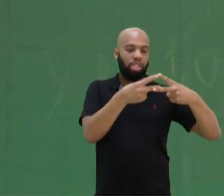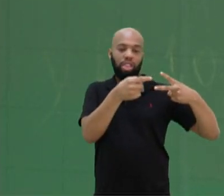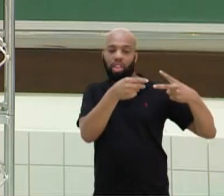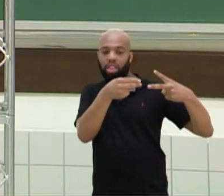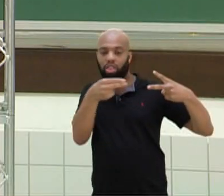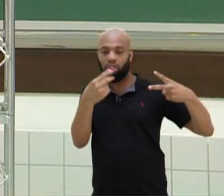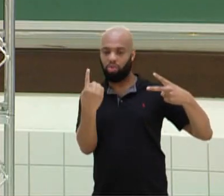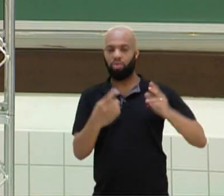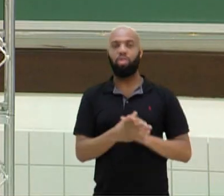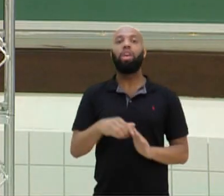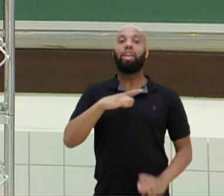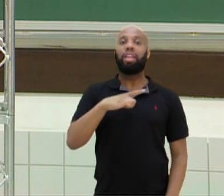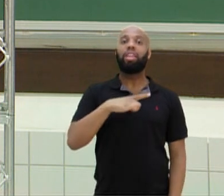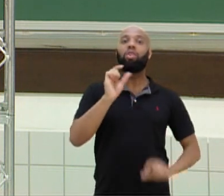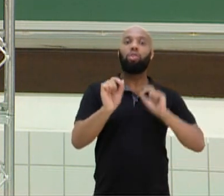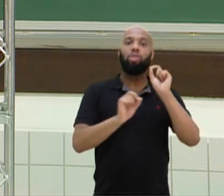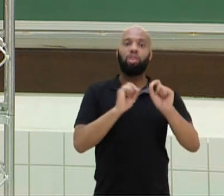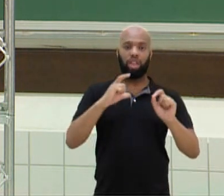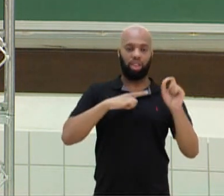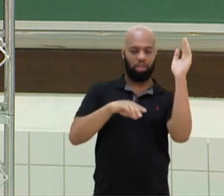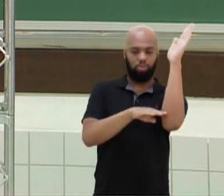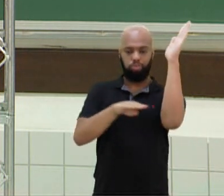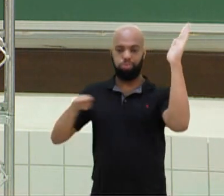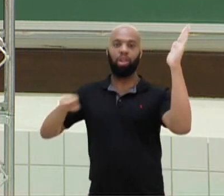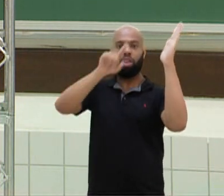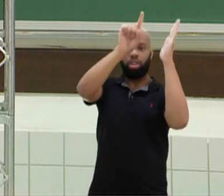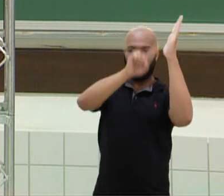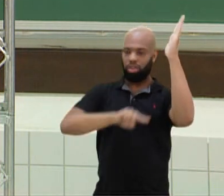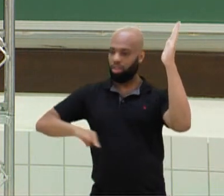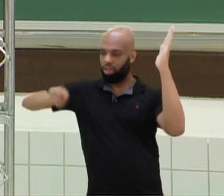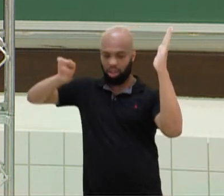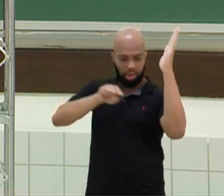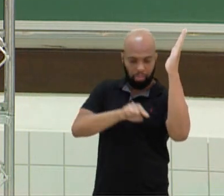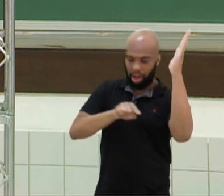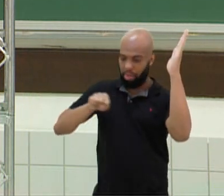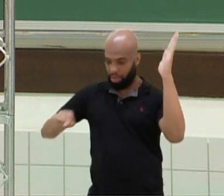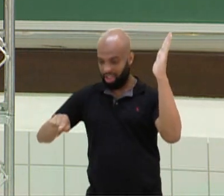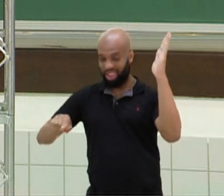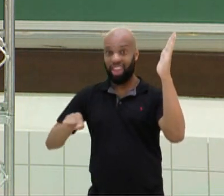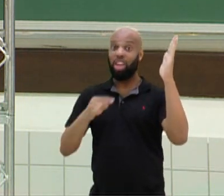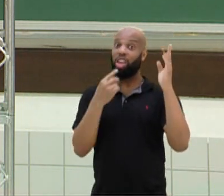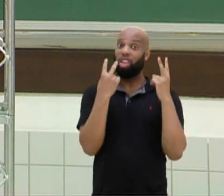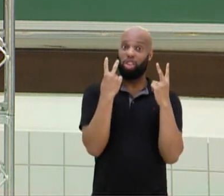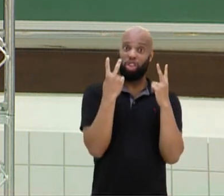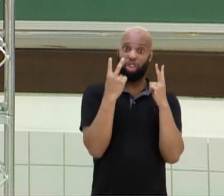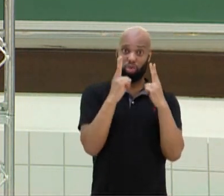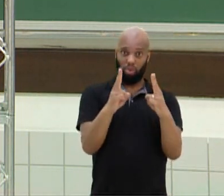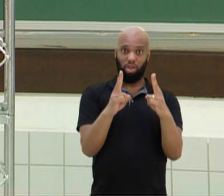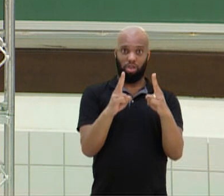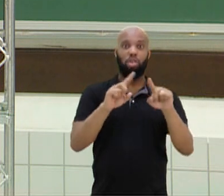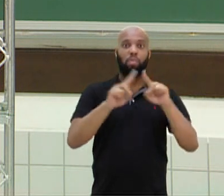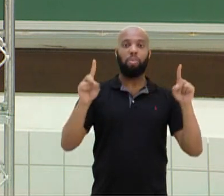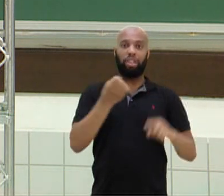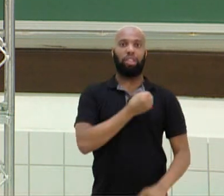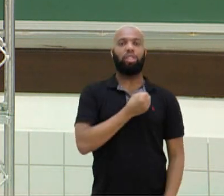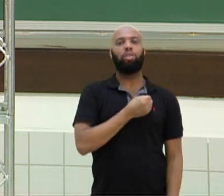delta igual 25 menos 24. O delta igual a